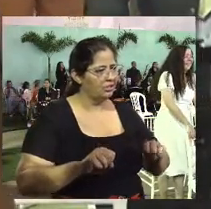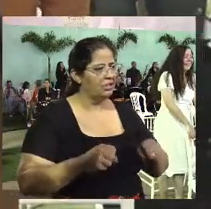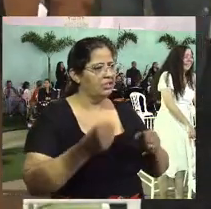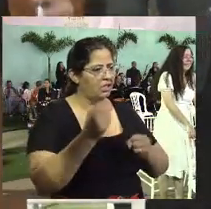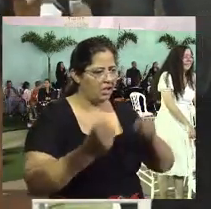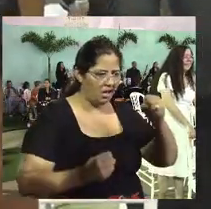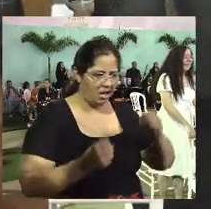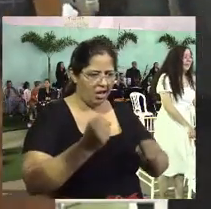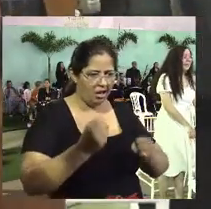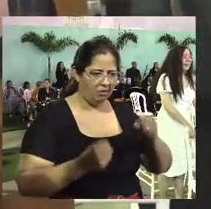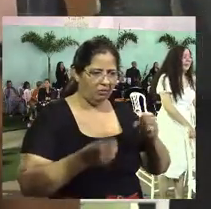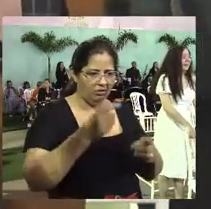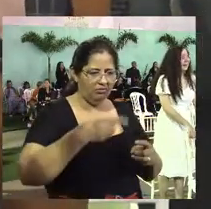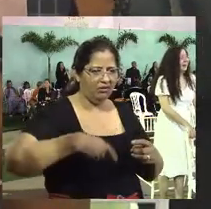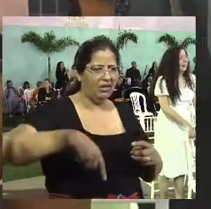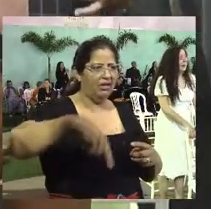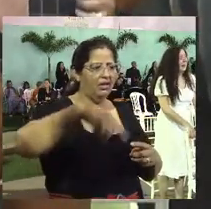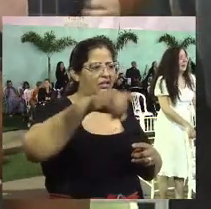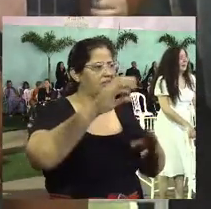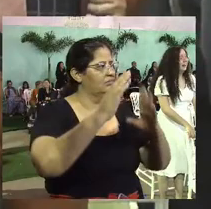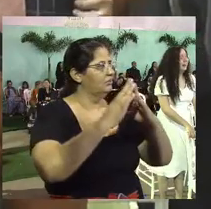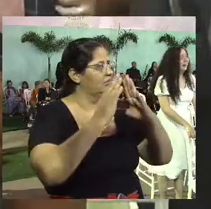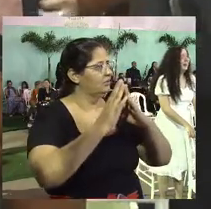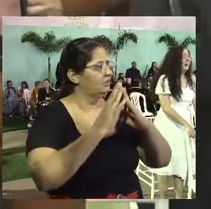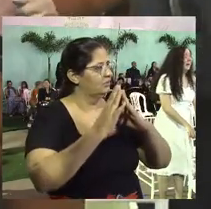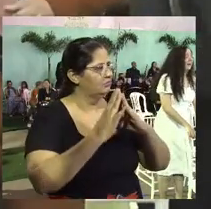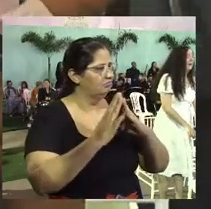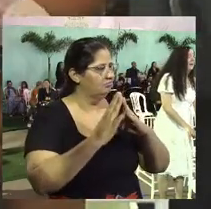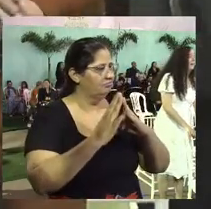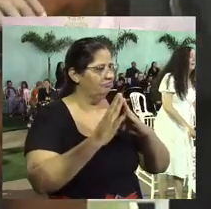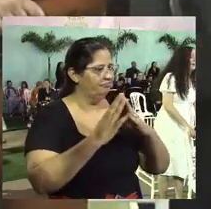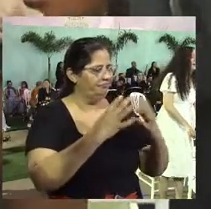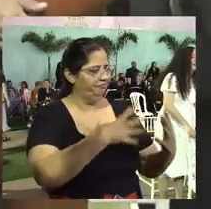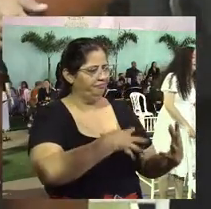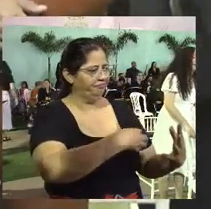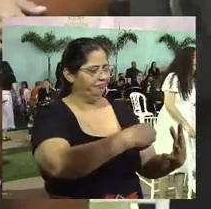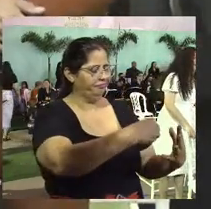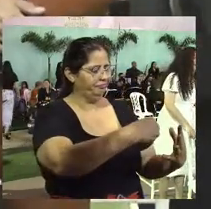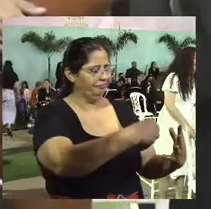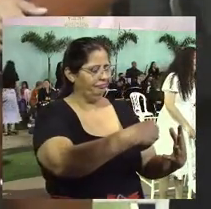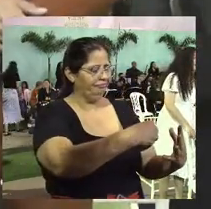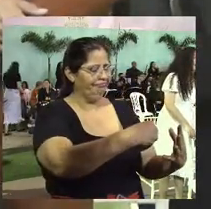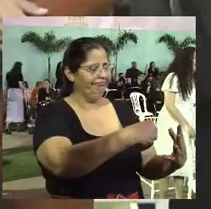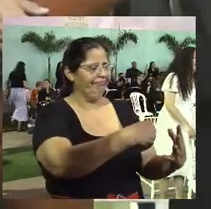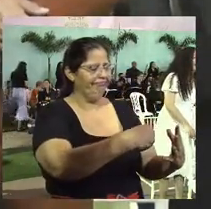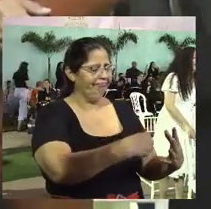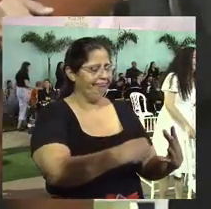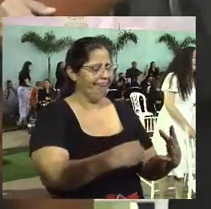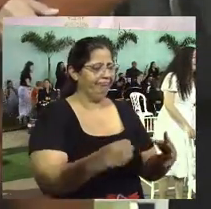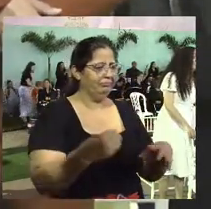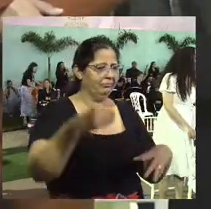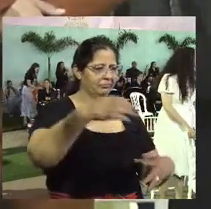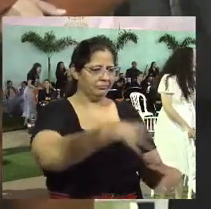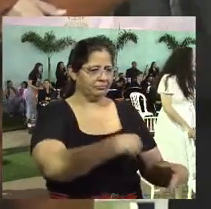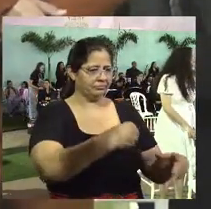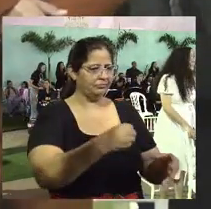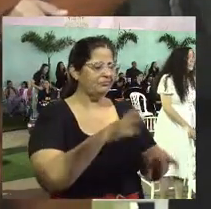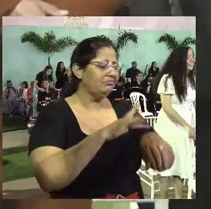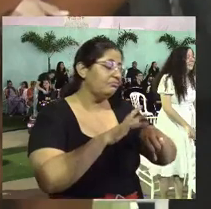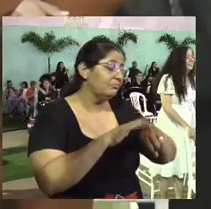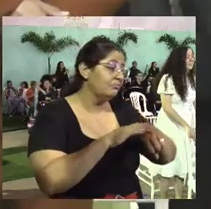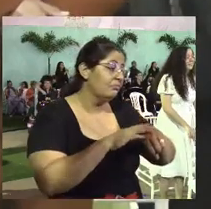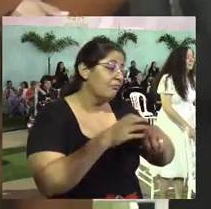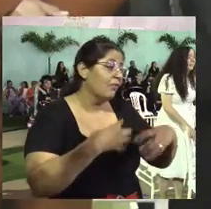carro vai pegar o carro e você vai lá na sua casa pegar o seu filho e desviado da igreja vai pegar o filho doente